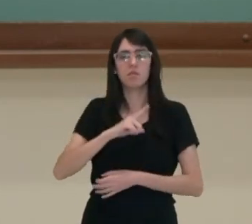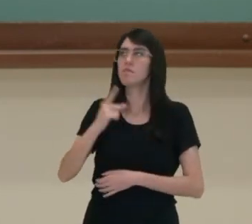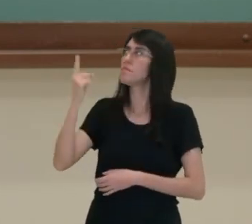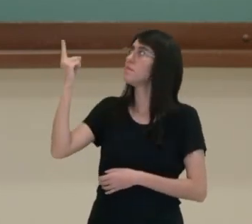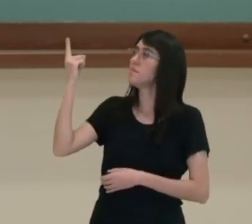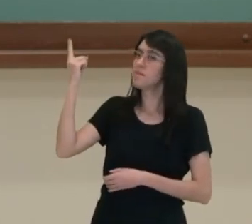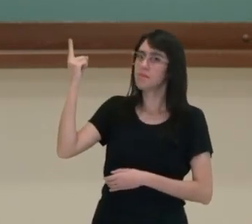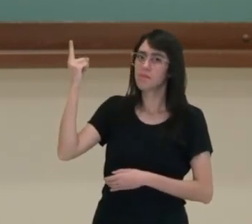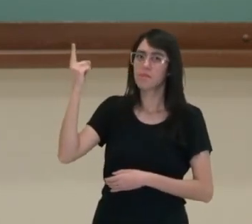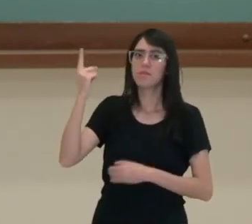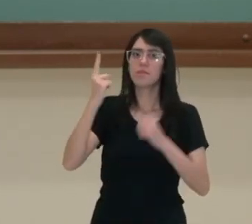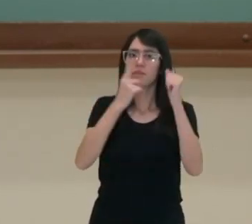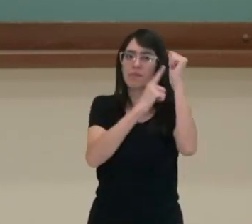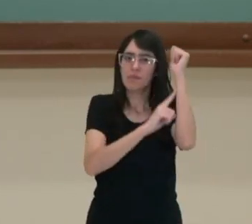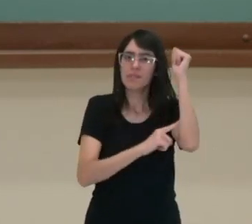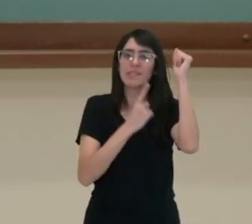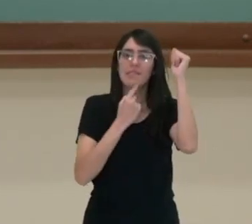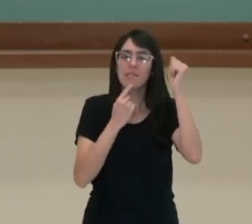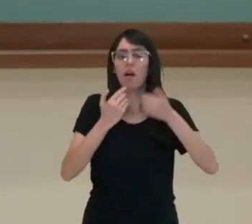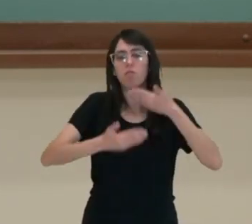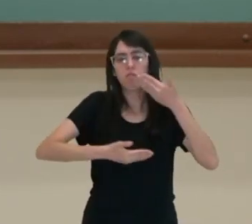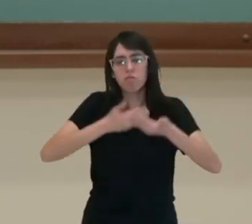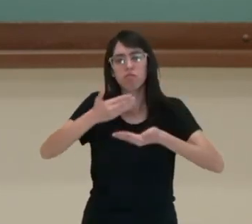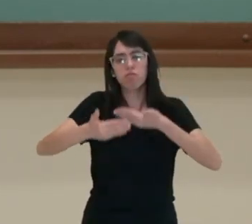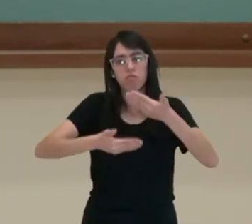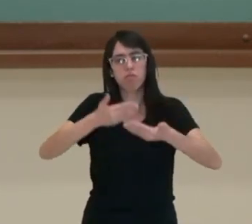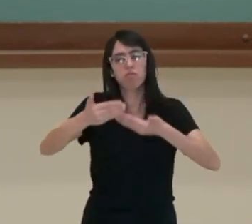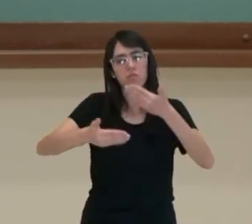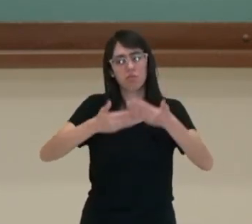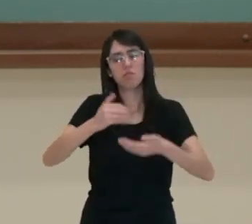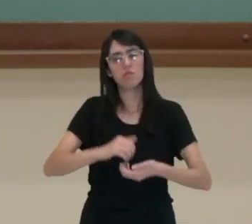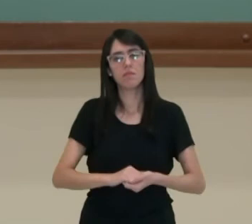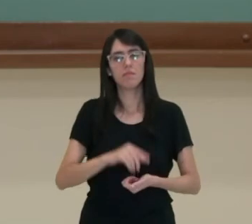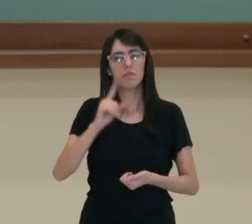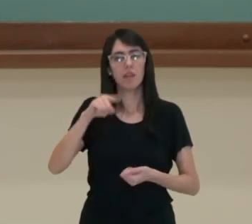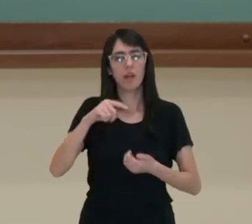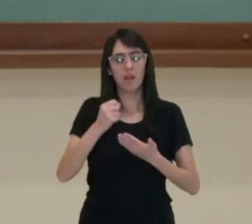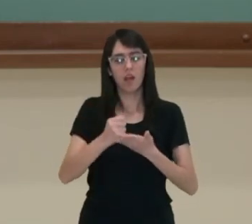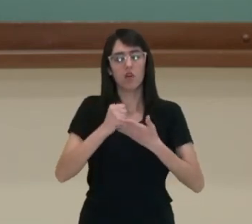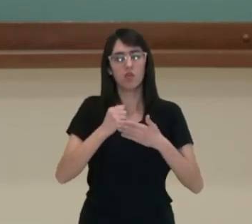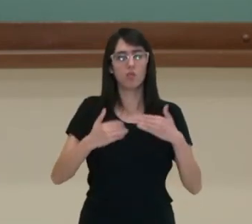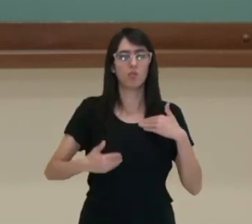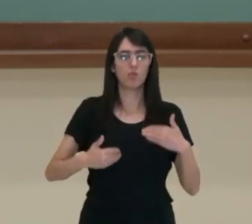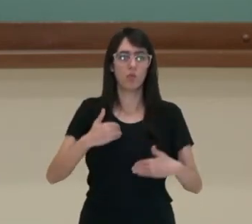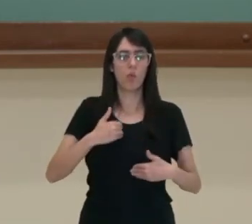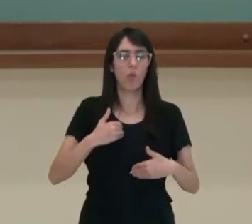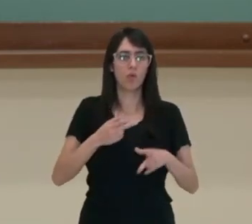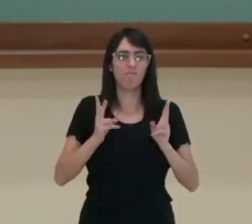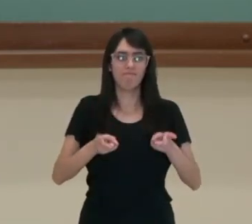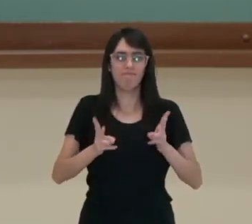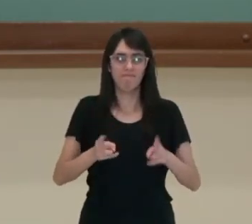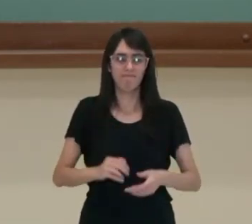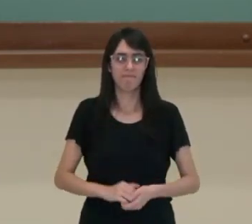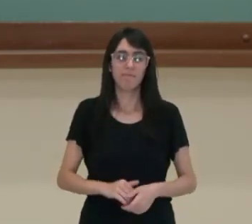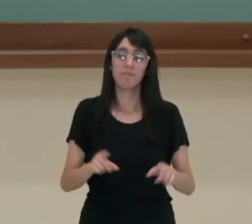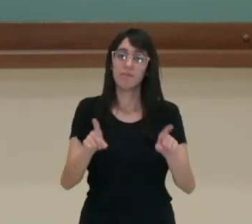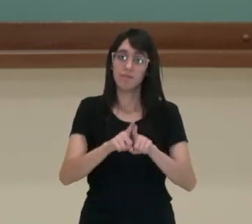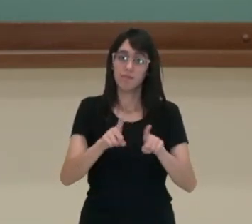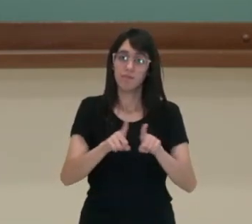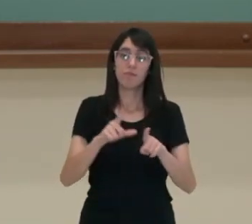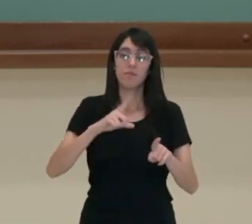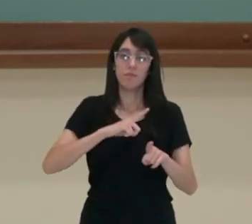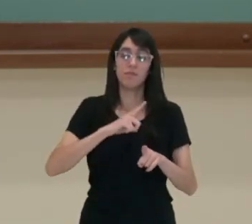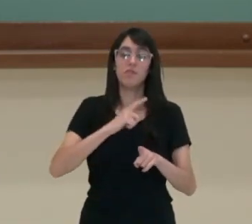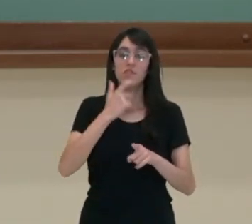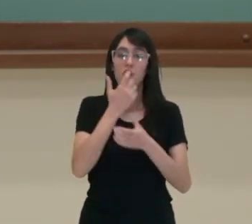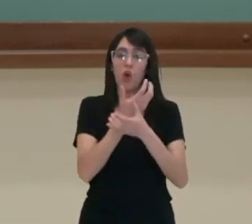vasos sanguíneos, inervações, né? Então, ossifica a partir do molde de cartilagem. Também os ossos chatos,